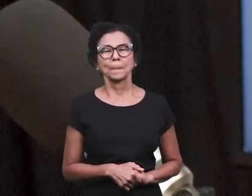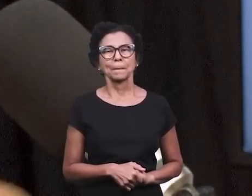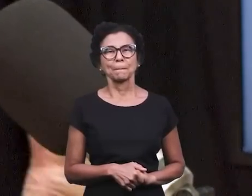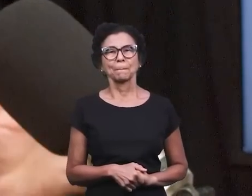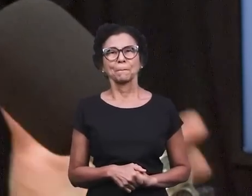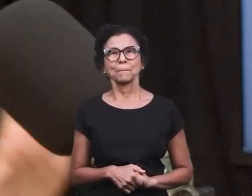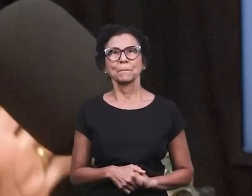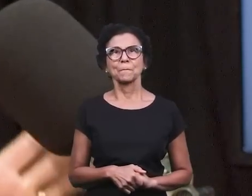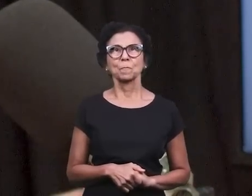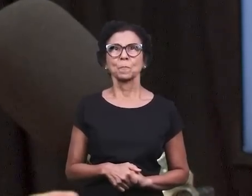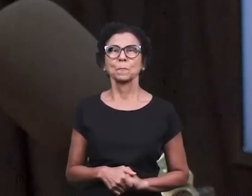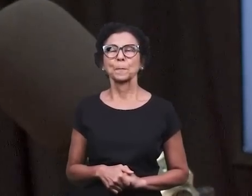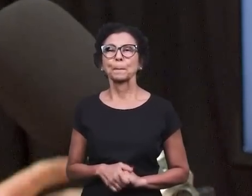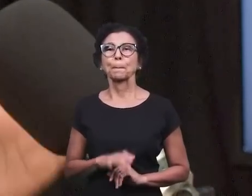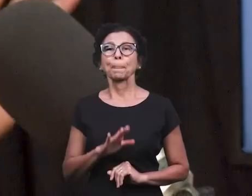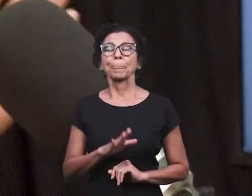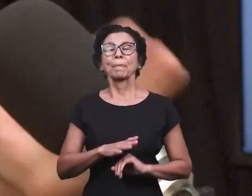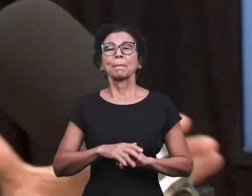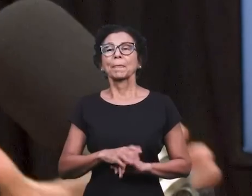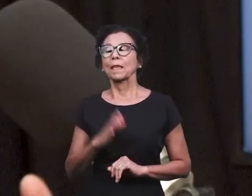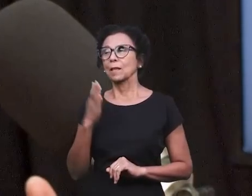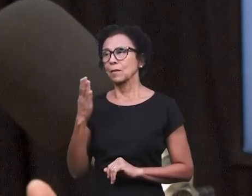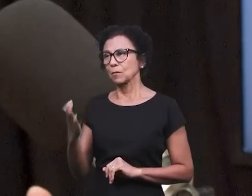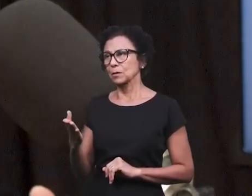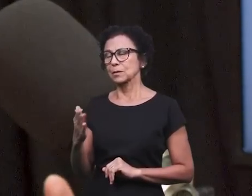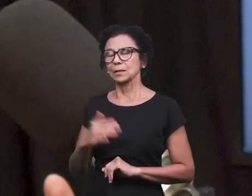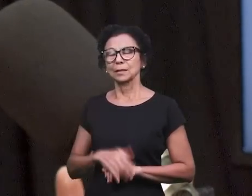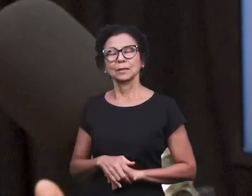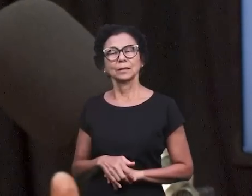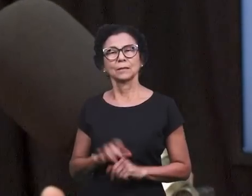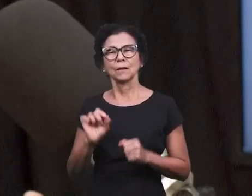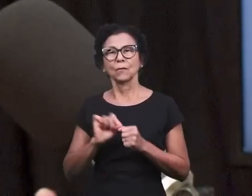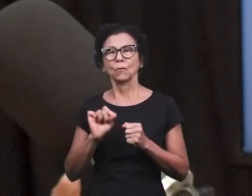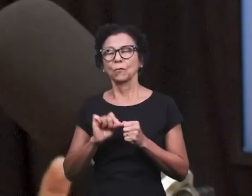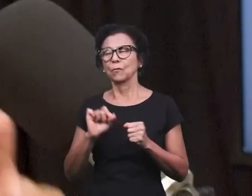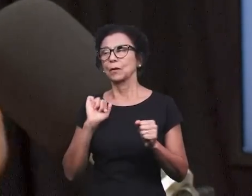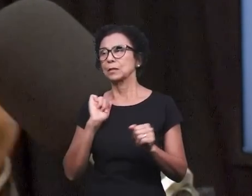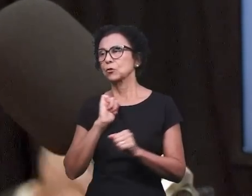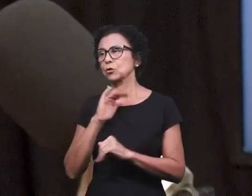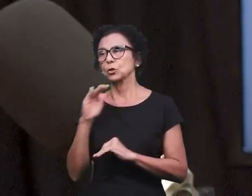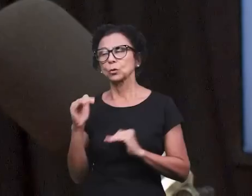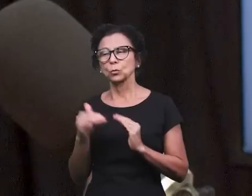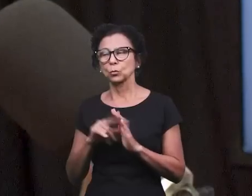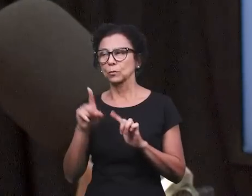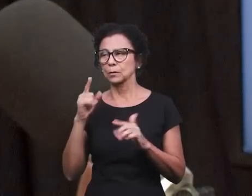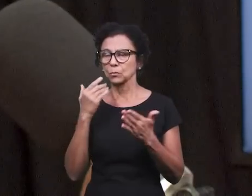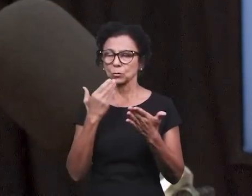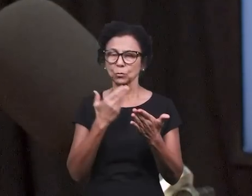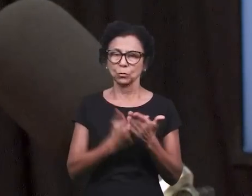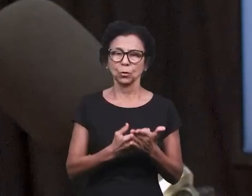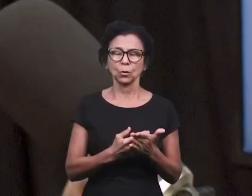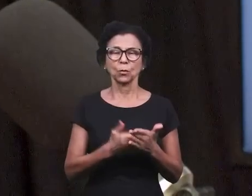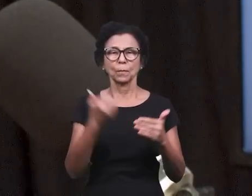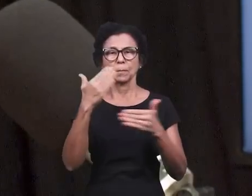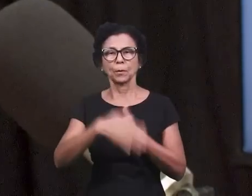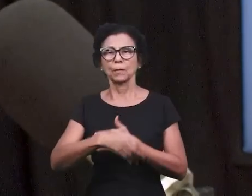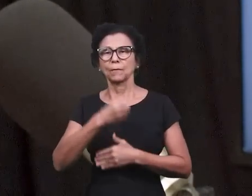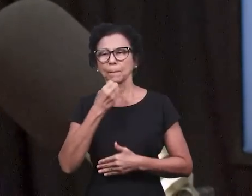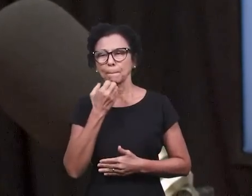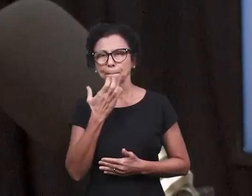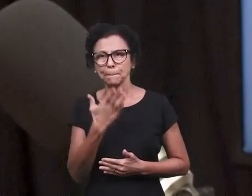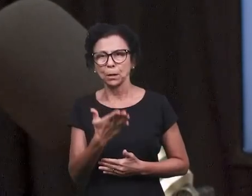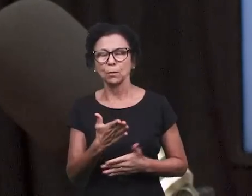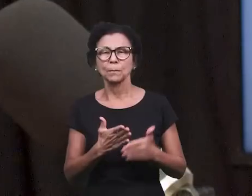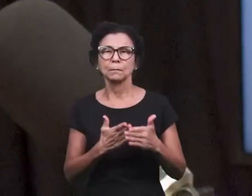quê? Aí entra o papel do Senhor. Você fez tudo o que estava ao seu alcance, né? Você estudou, fez uma boa prova, teve um bom